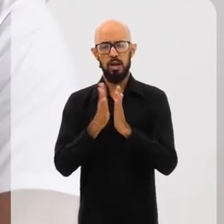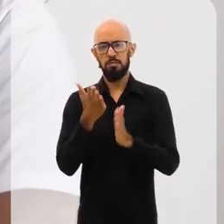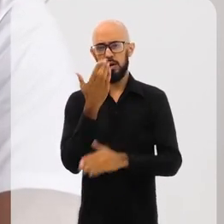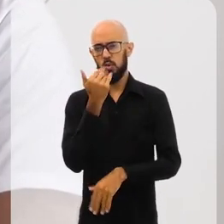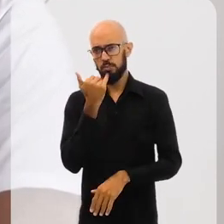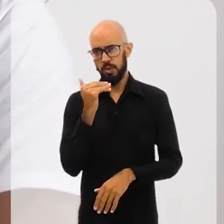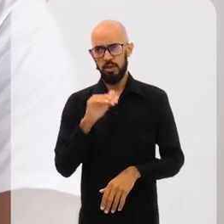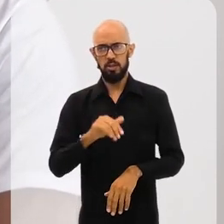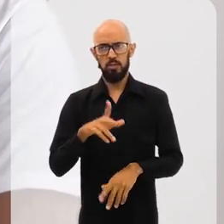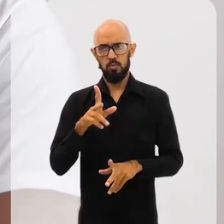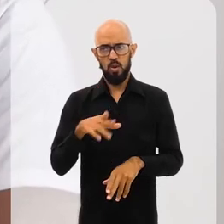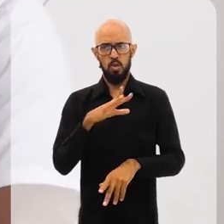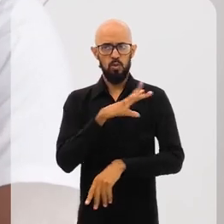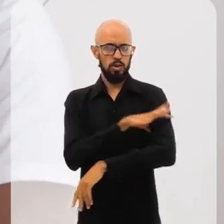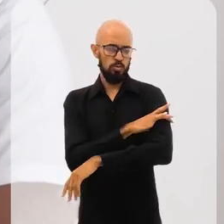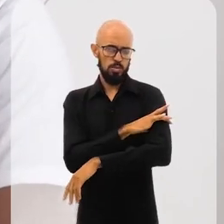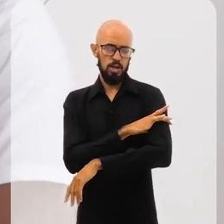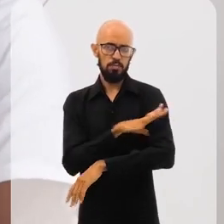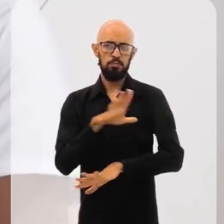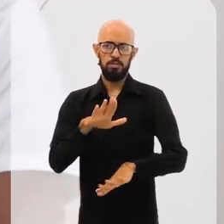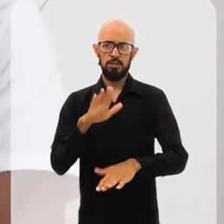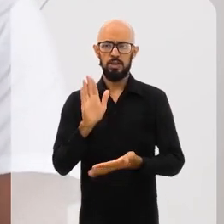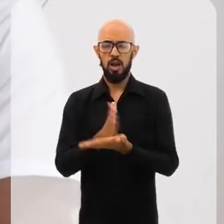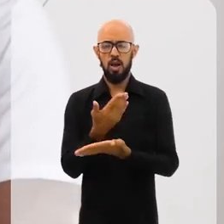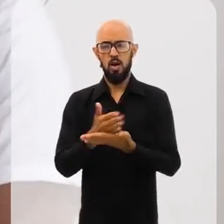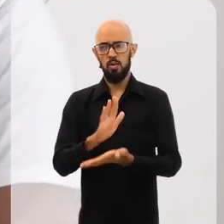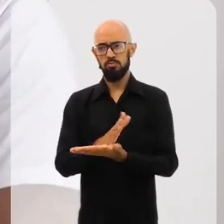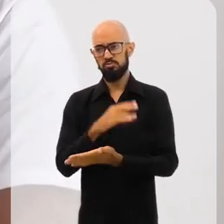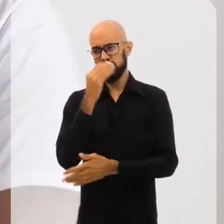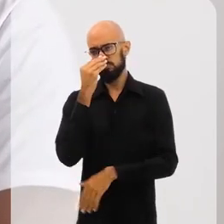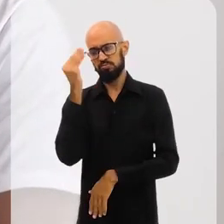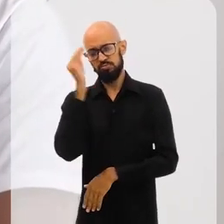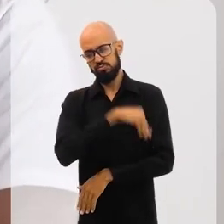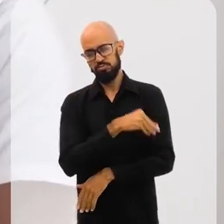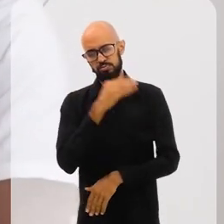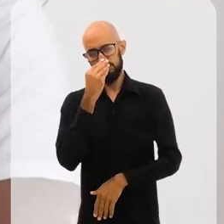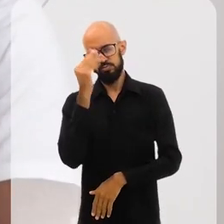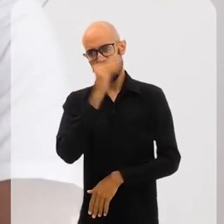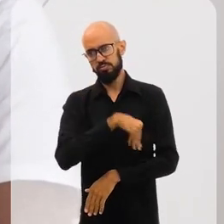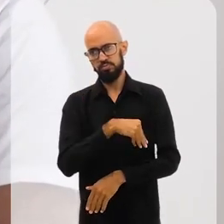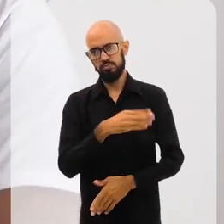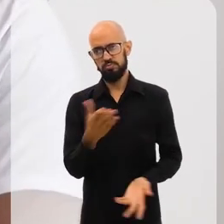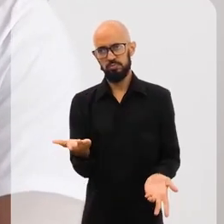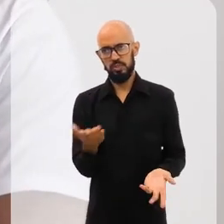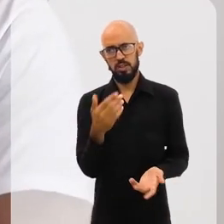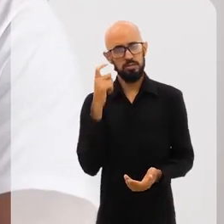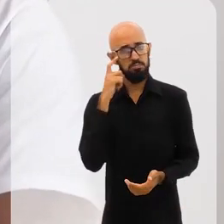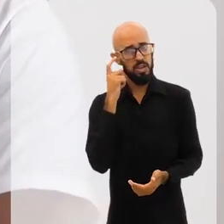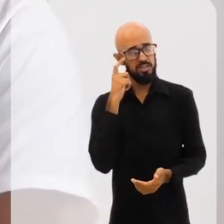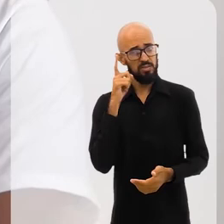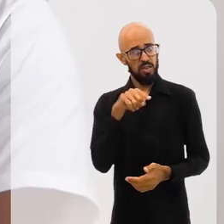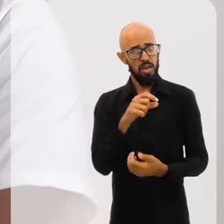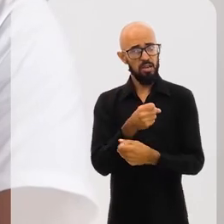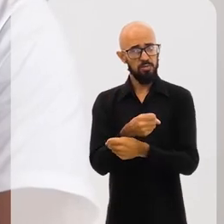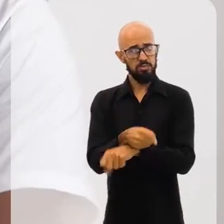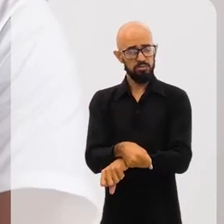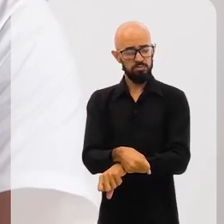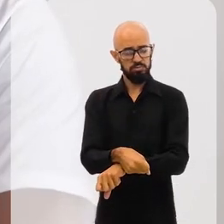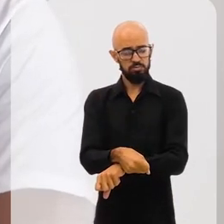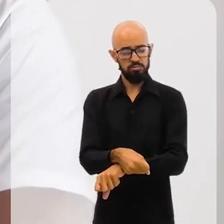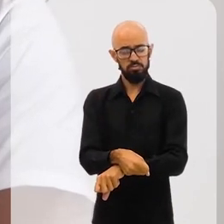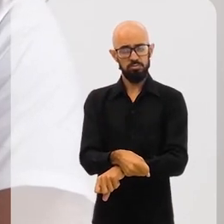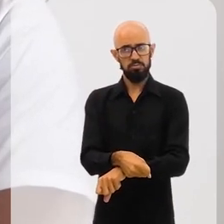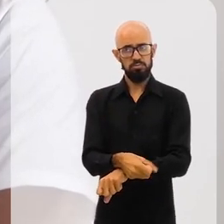para rezar, ter horário para tudo isso, como é o candomblé. Certo. Só que muitas pessoas estão passando por esse período que eles acham